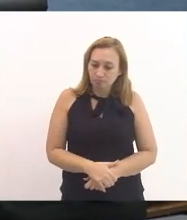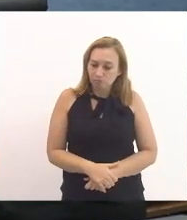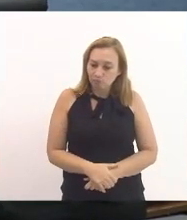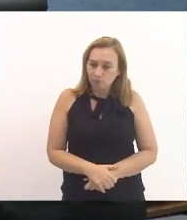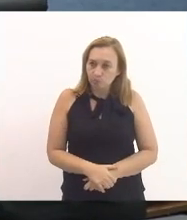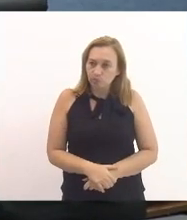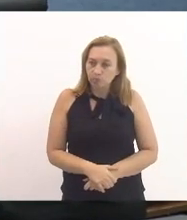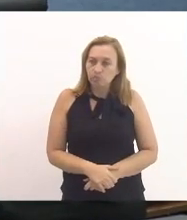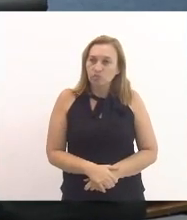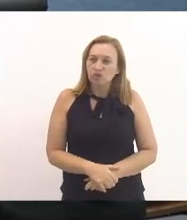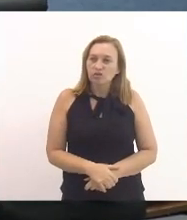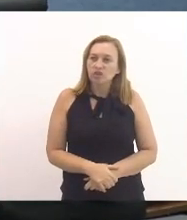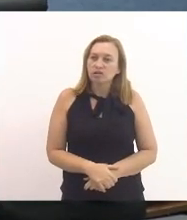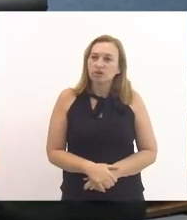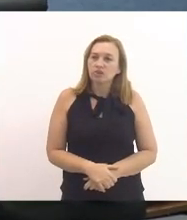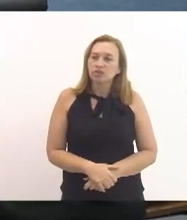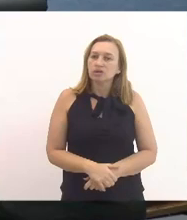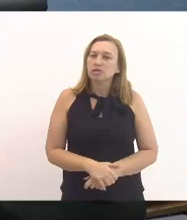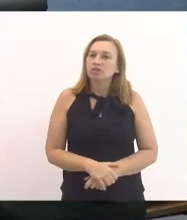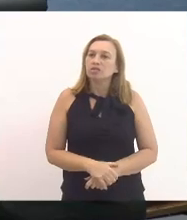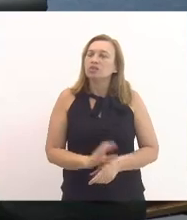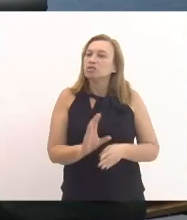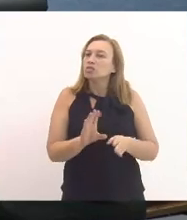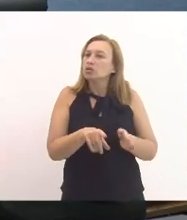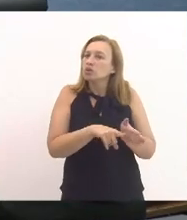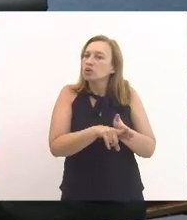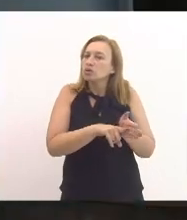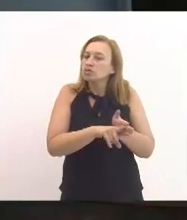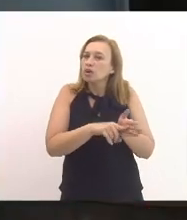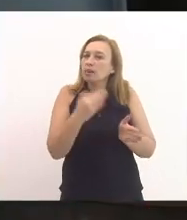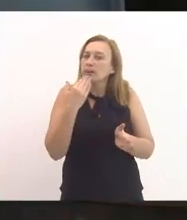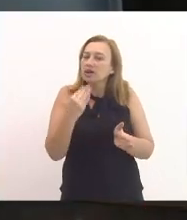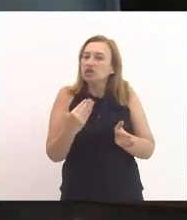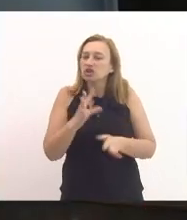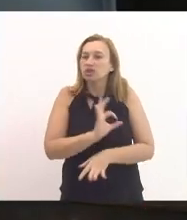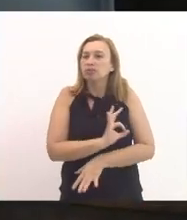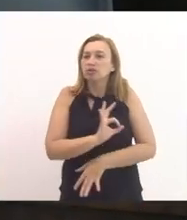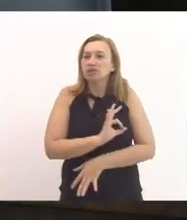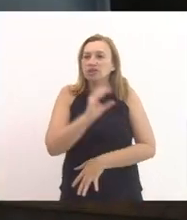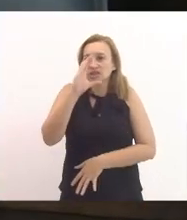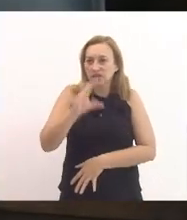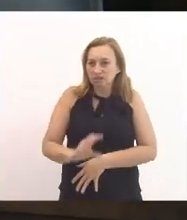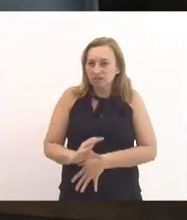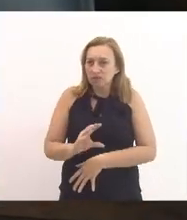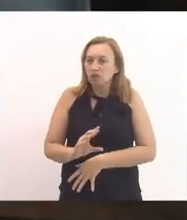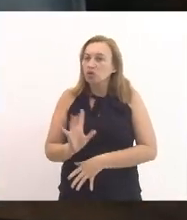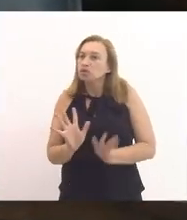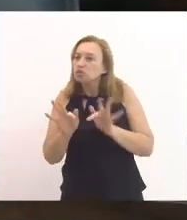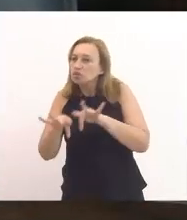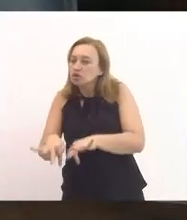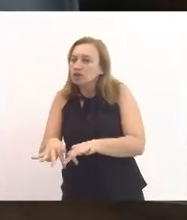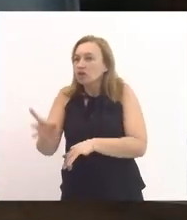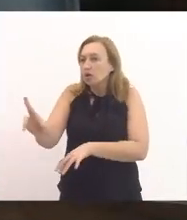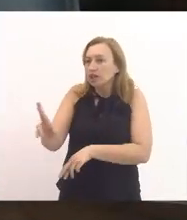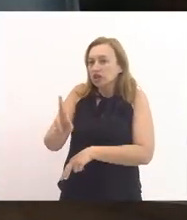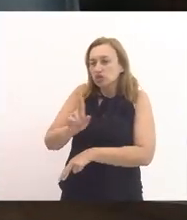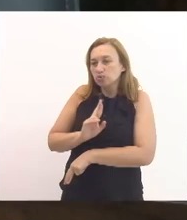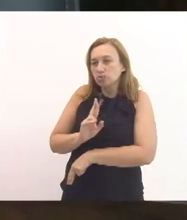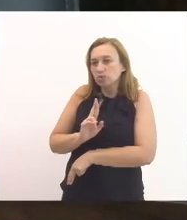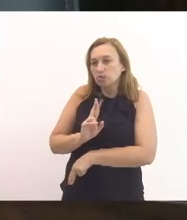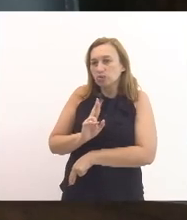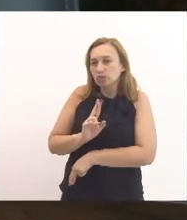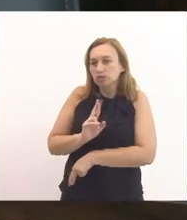eu até fiz aqui uma consulta informal mas pedir que a polícia civil ao final responda